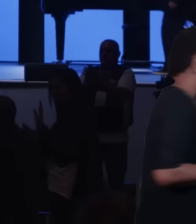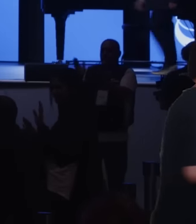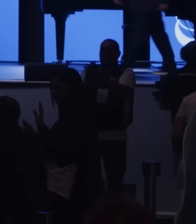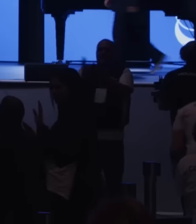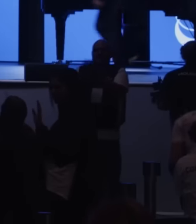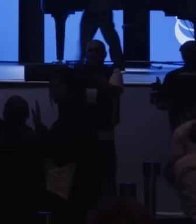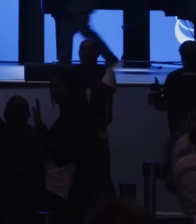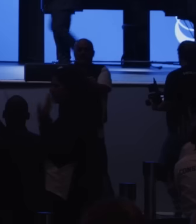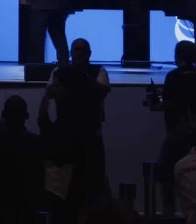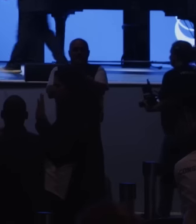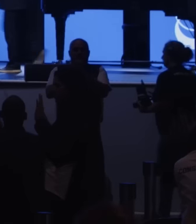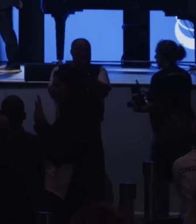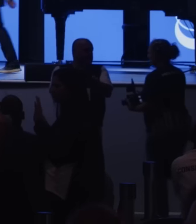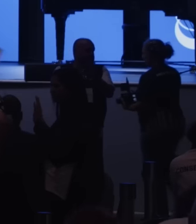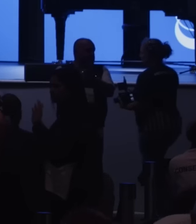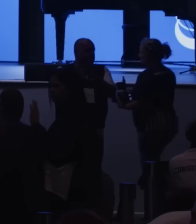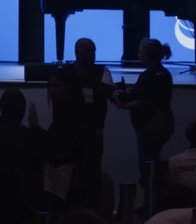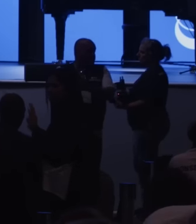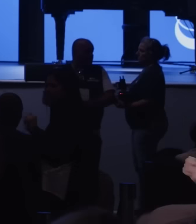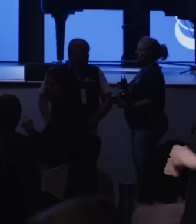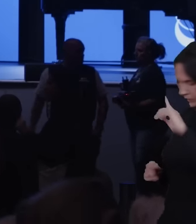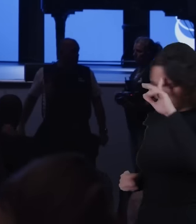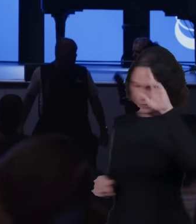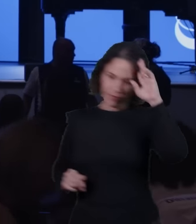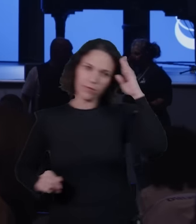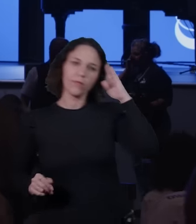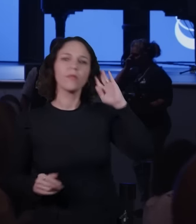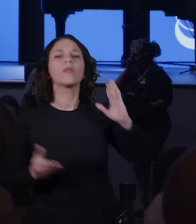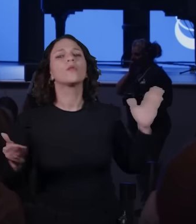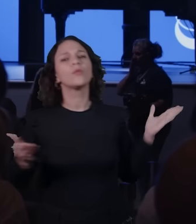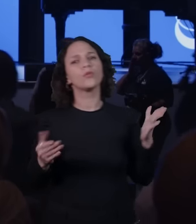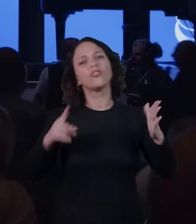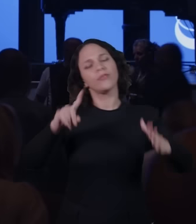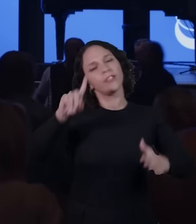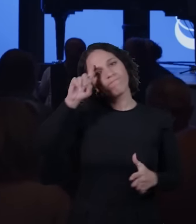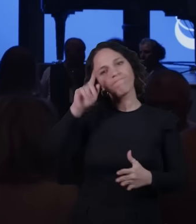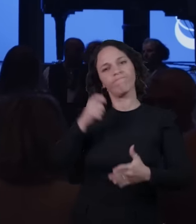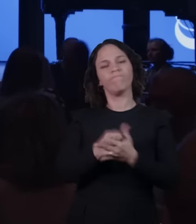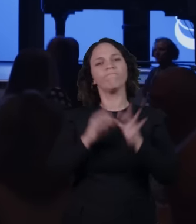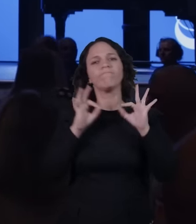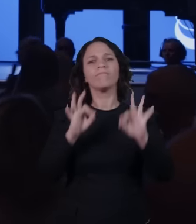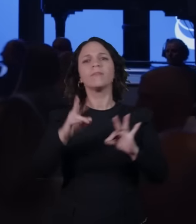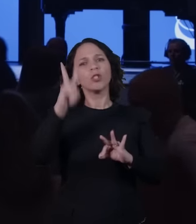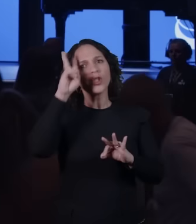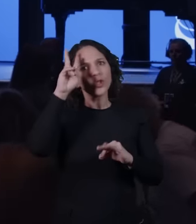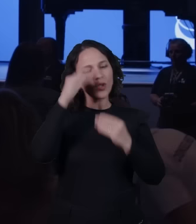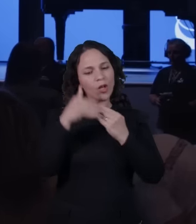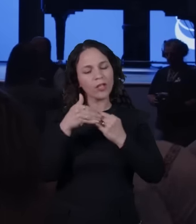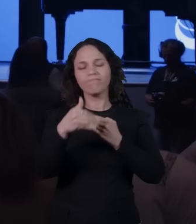Saia do teu lugar, venha. Hoje é o dia de você fazer uma decisão que vai mudar a tua história.